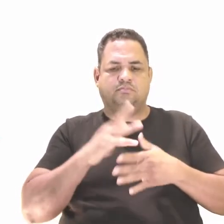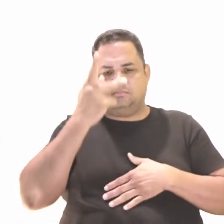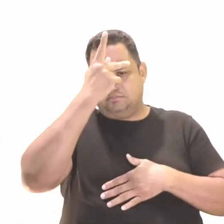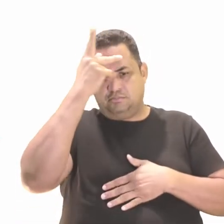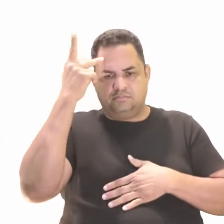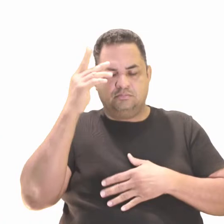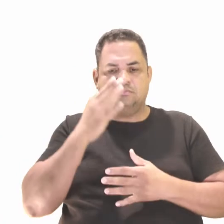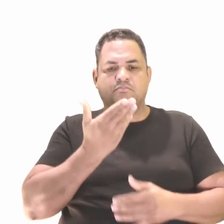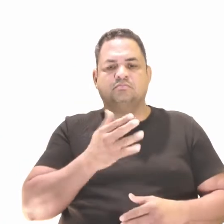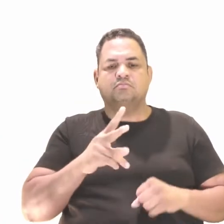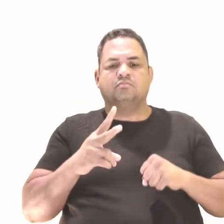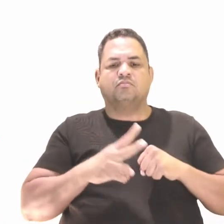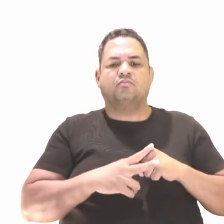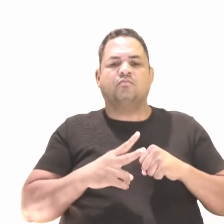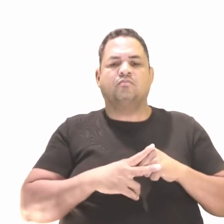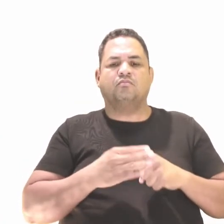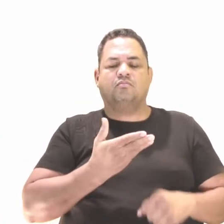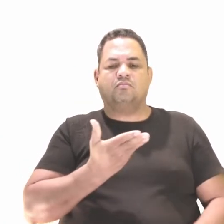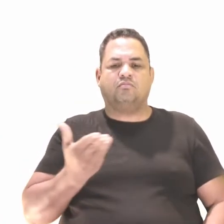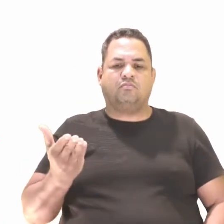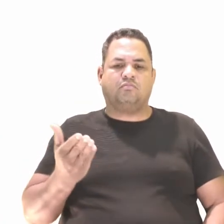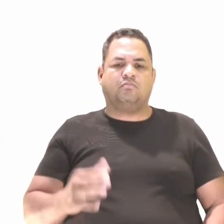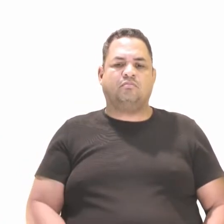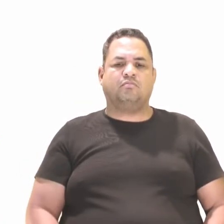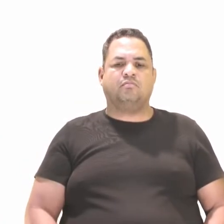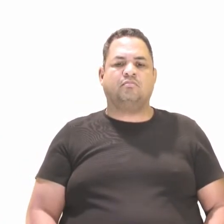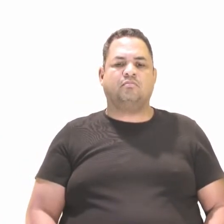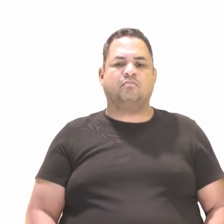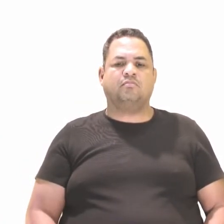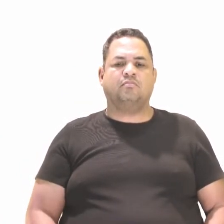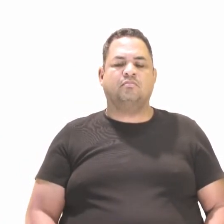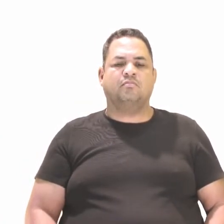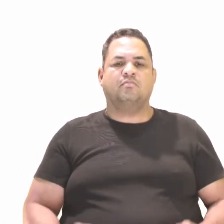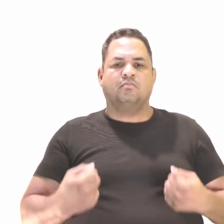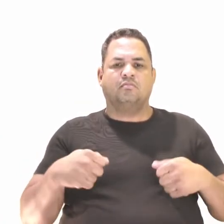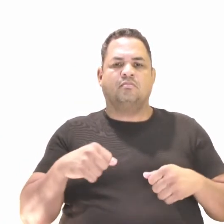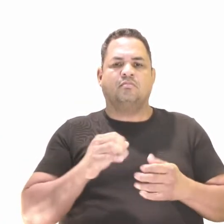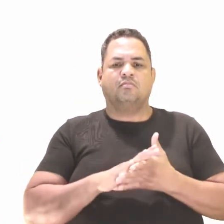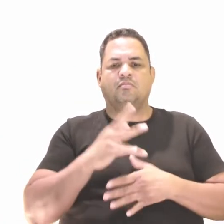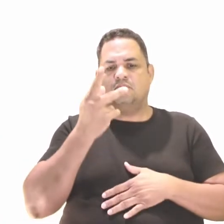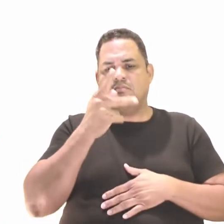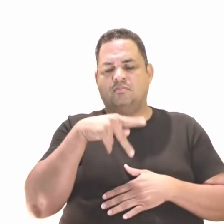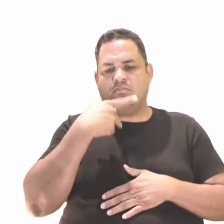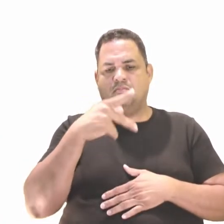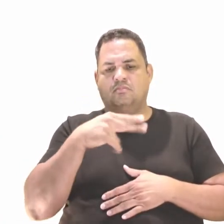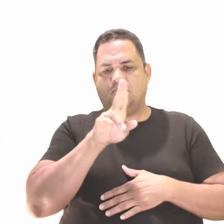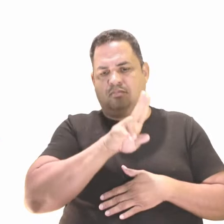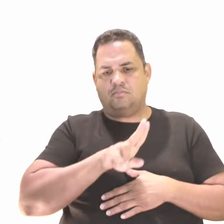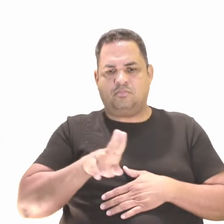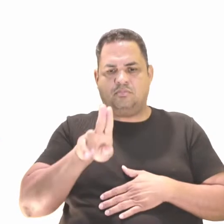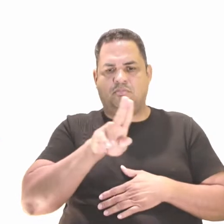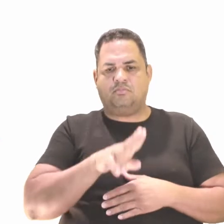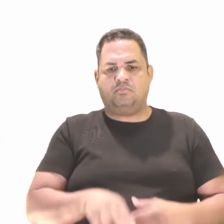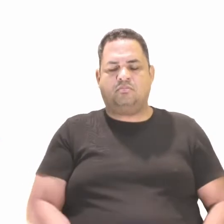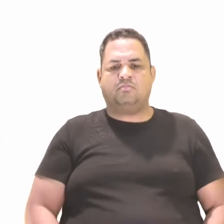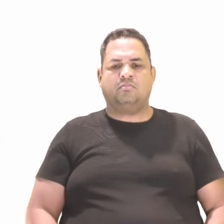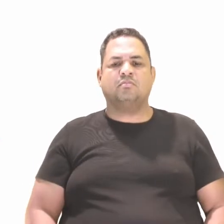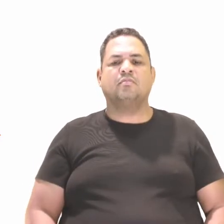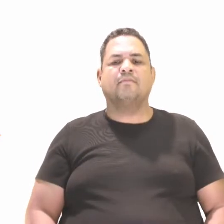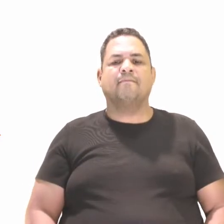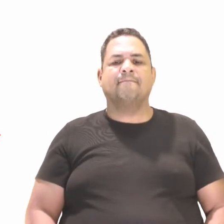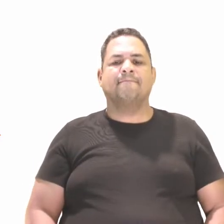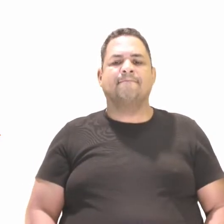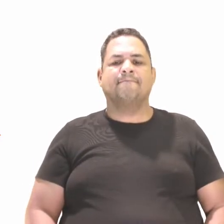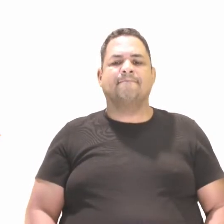verbo have. Ele tá contraído. Daí você pode falar apenas usando ele, I have